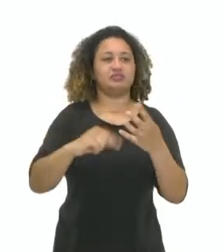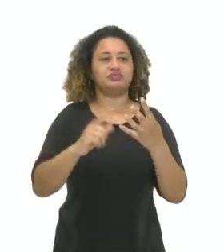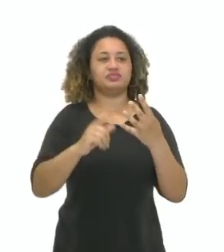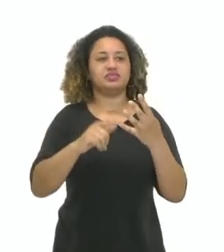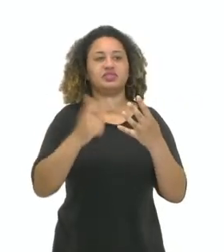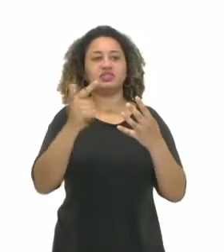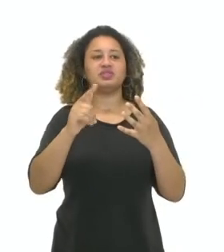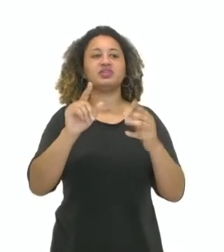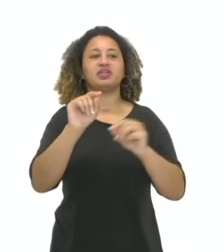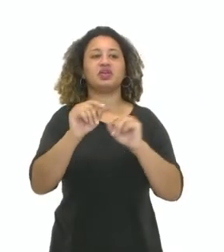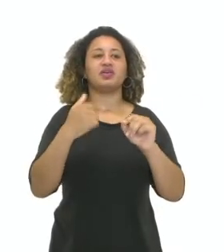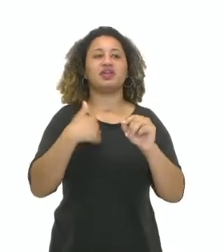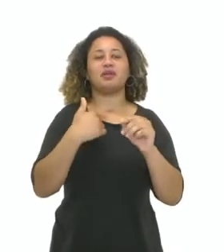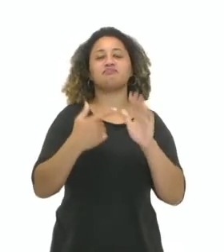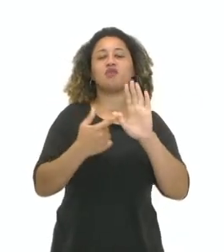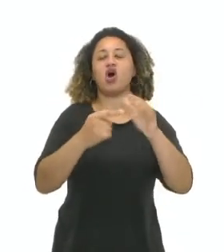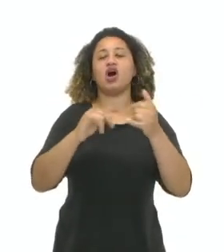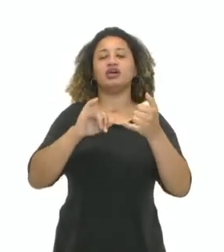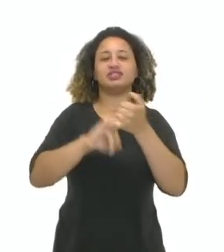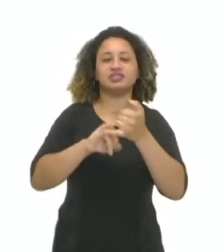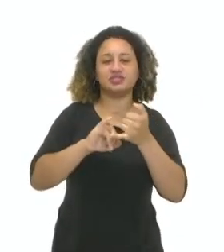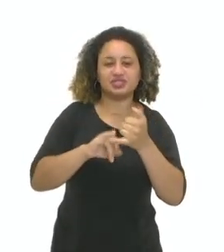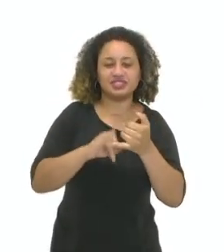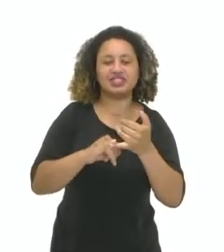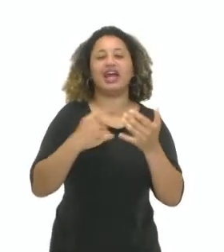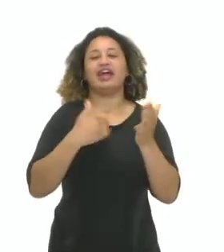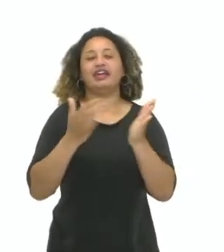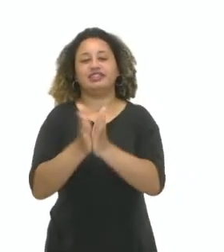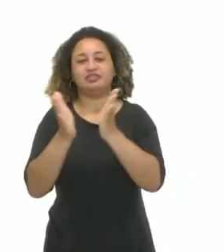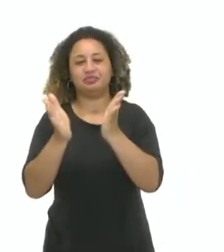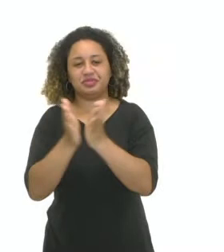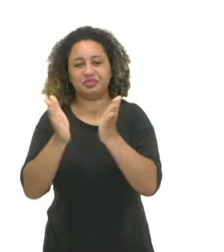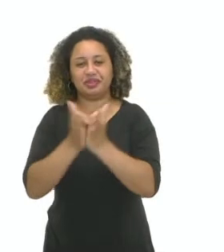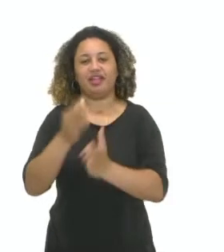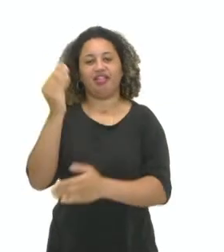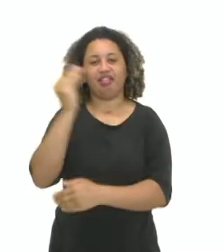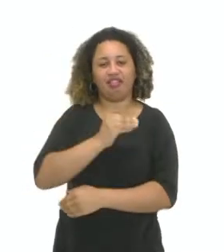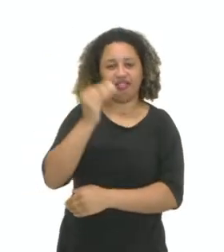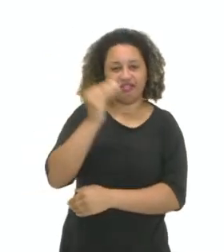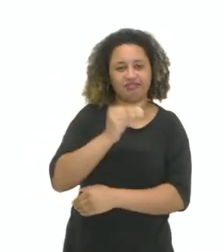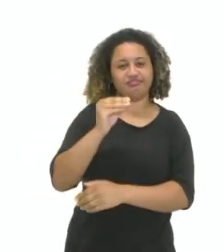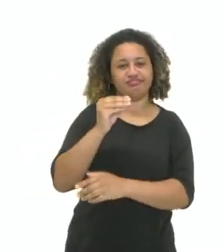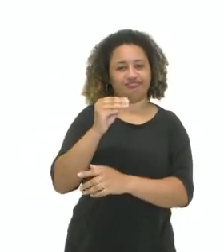de adultério, miséria, fracasso social. No naturalismo,